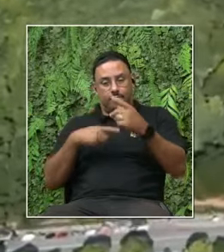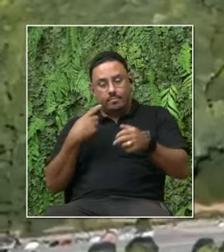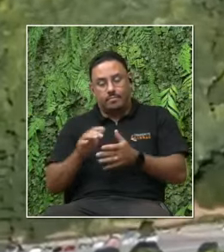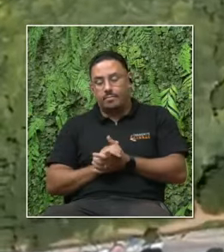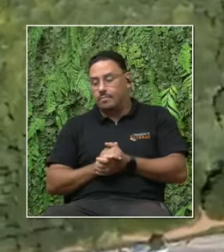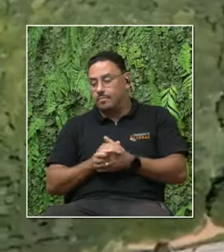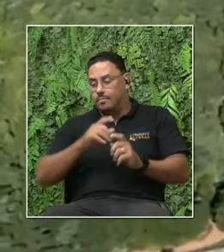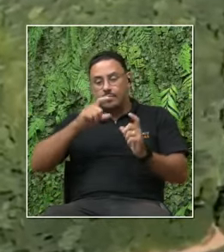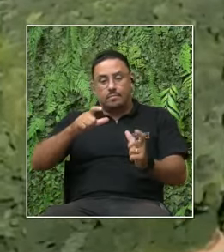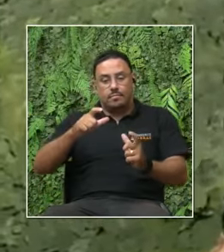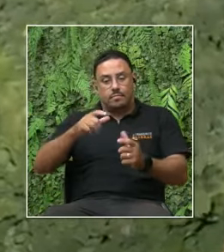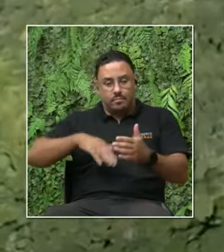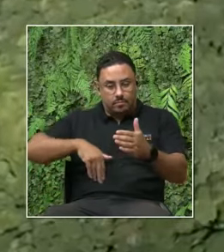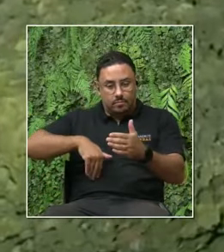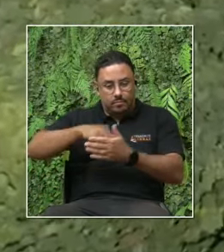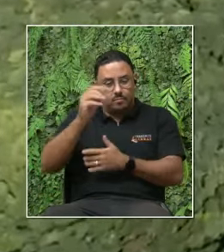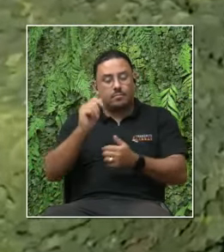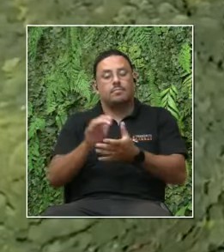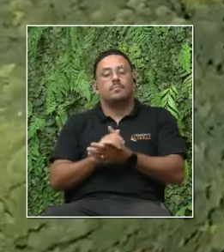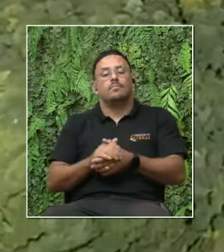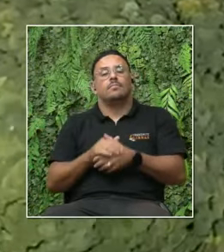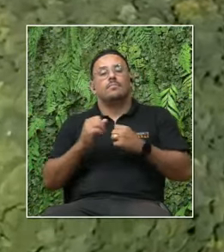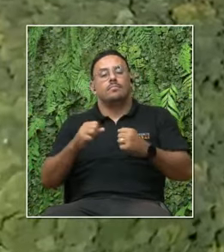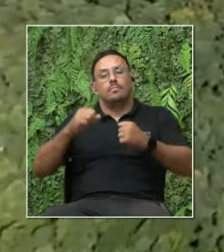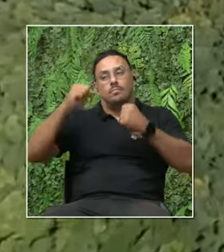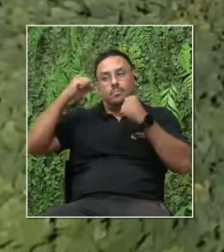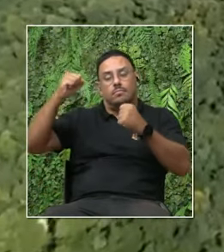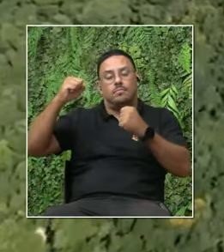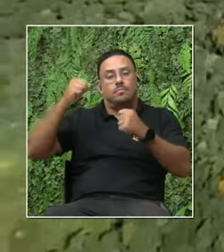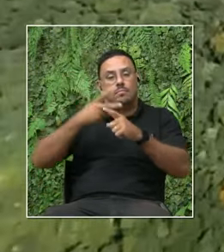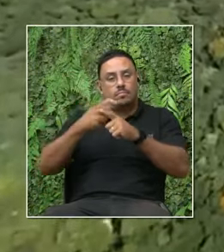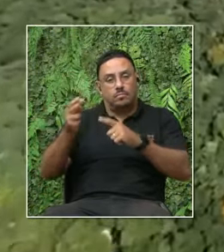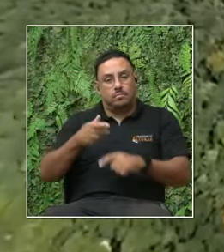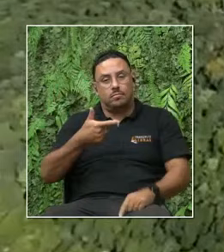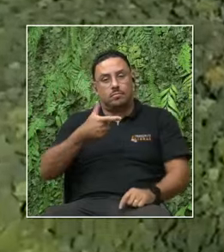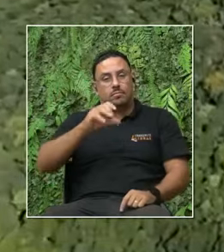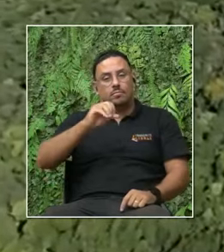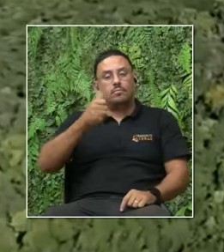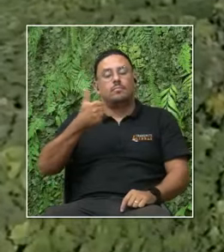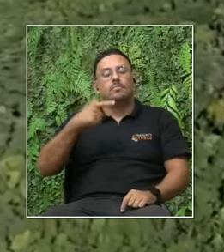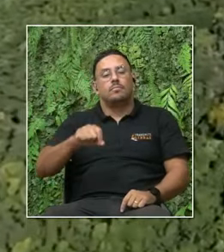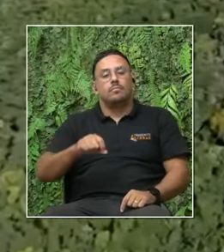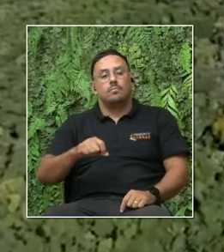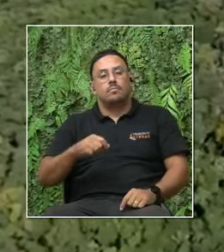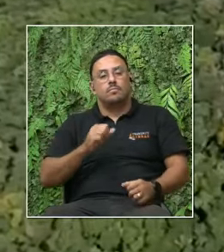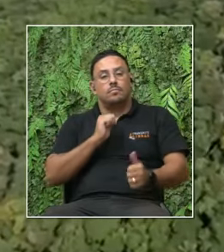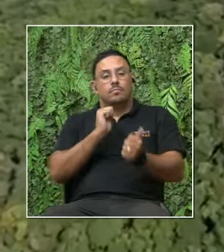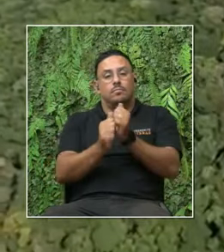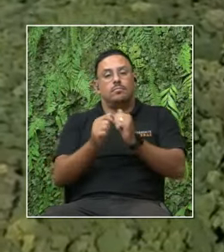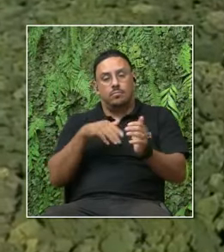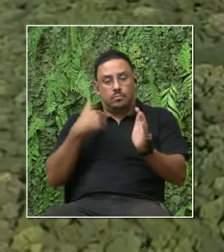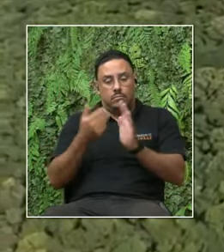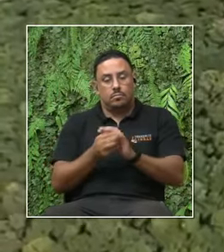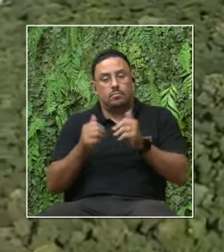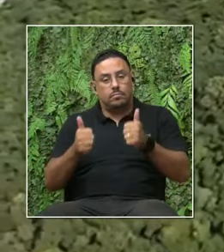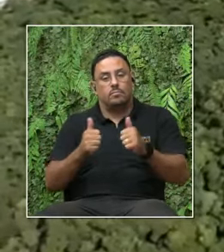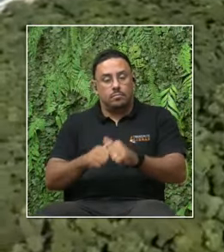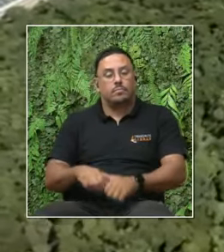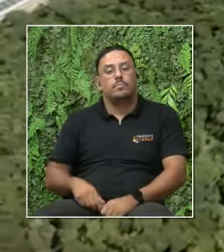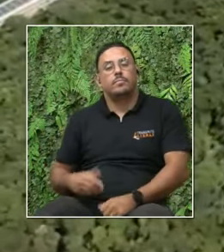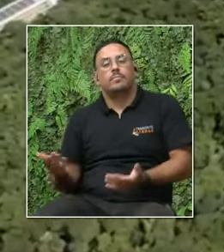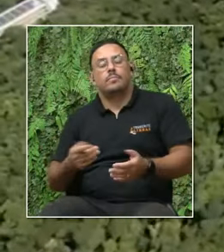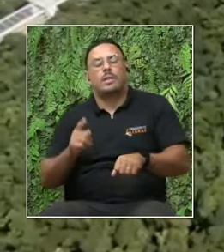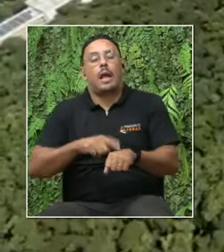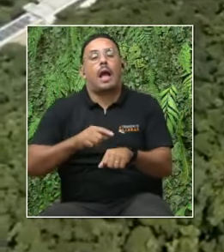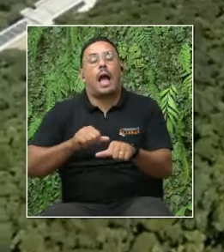pouco a bola vai rolar vale o título do mineiro 2024 bom jogo para todo mundo tá 98